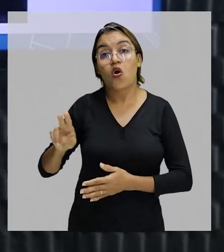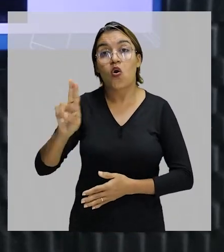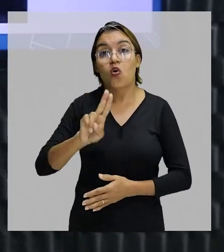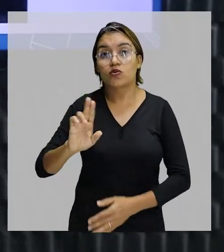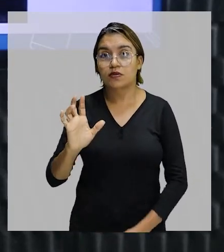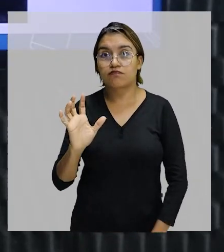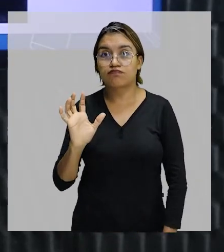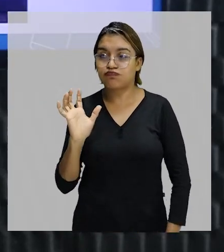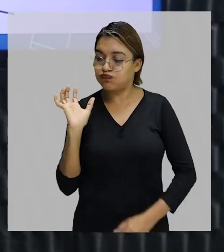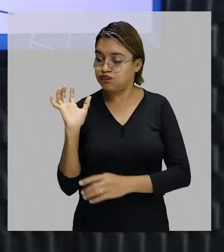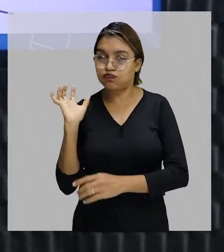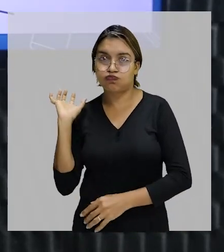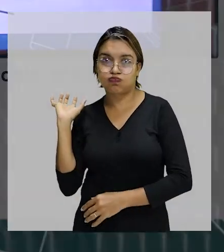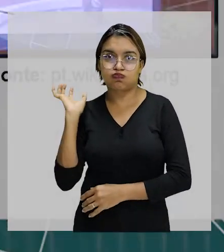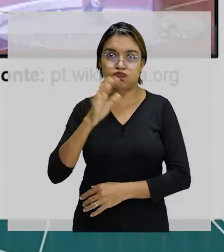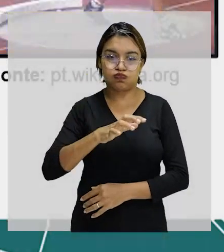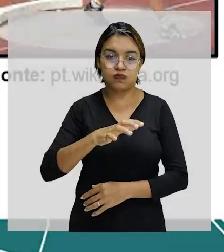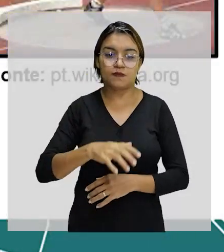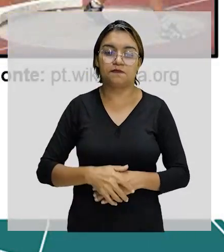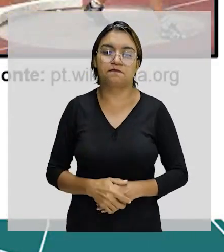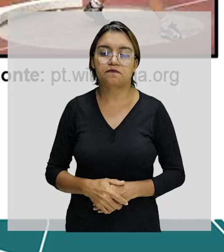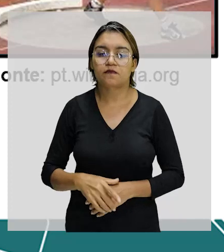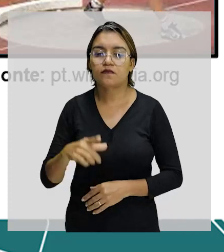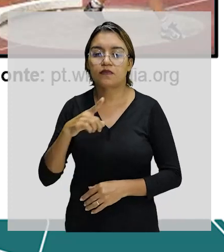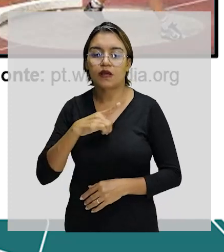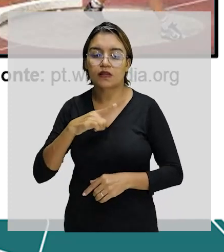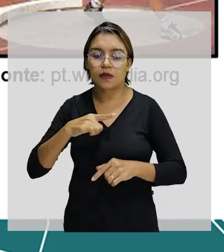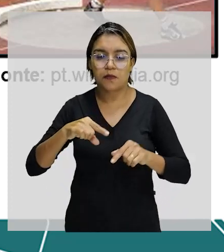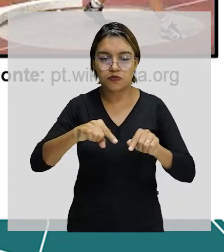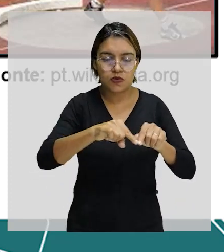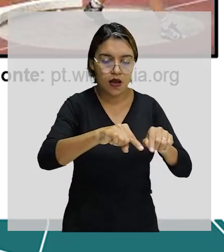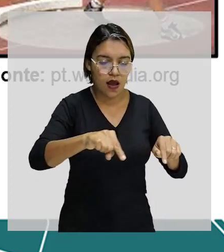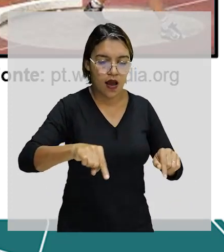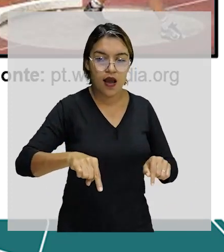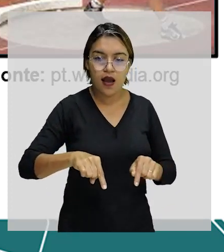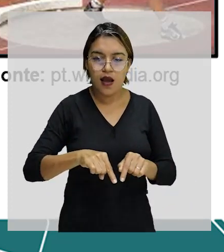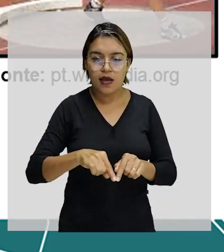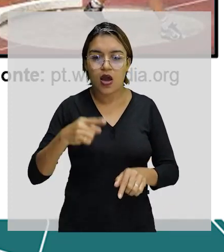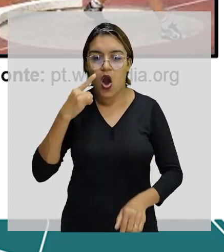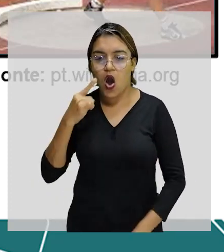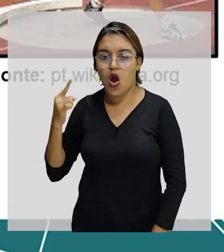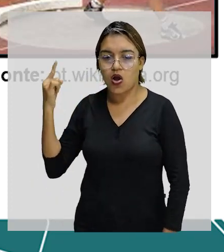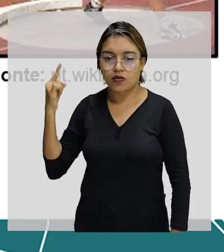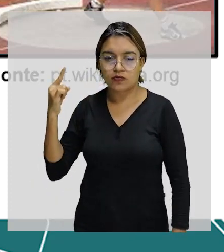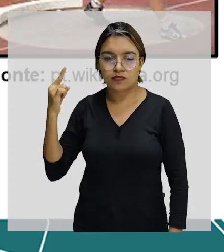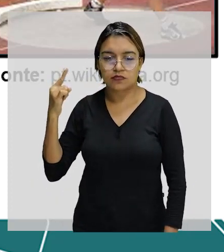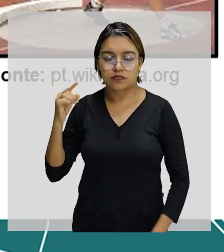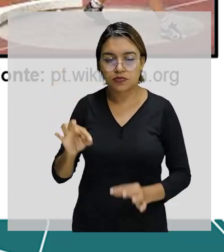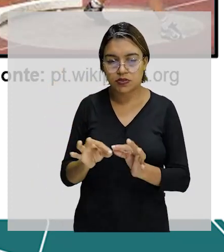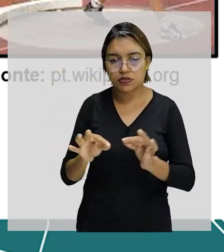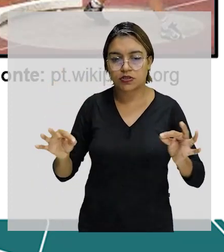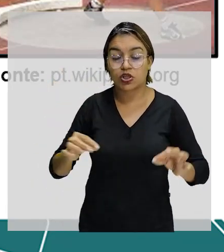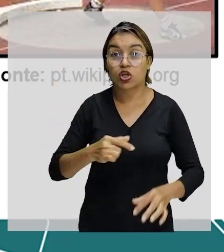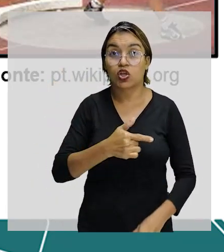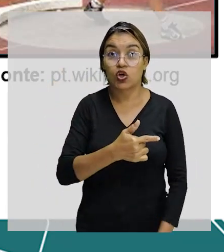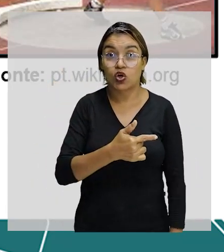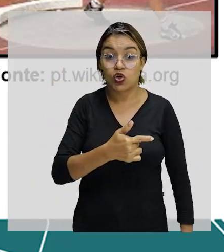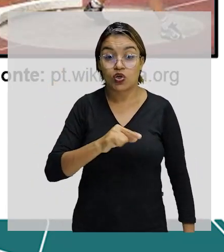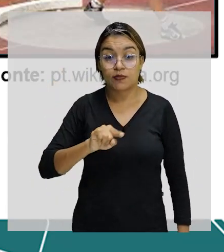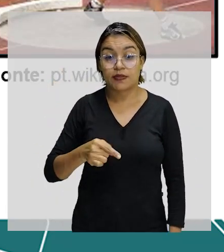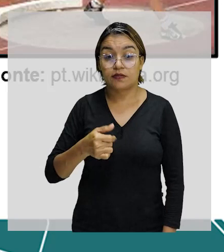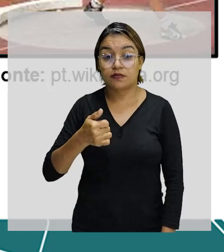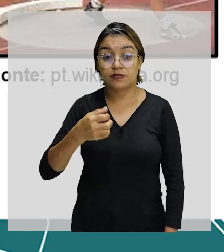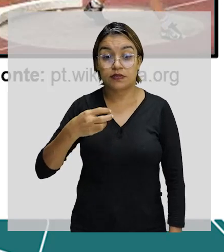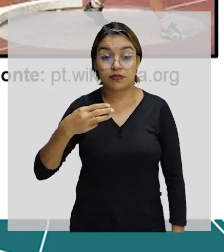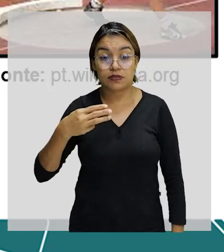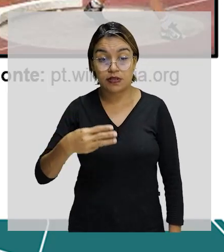longe possível. Aí nós temos a área do arremesso, do peso. Ela tem o diâmetro de 2,13 metros e tem